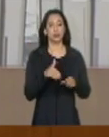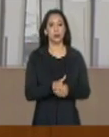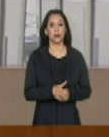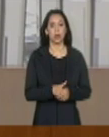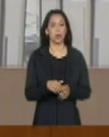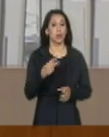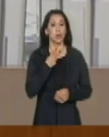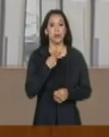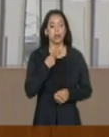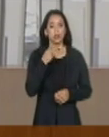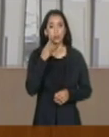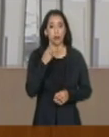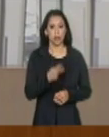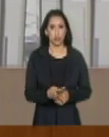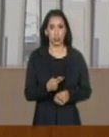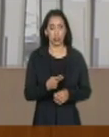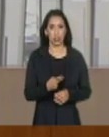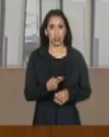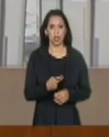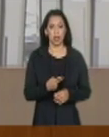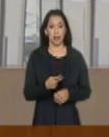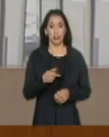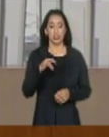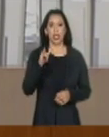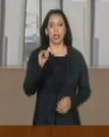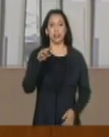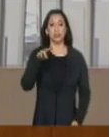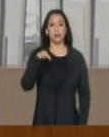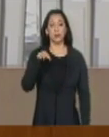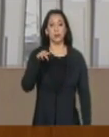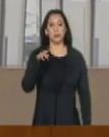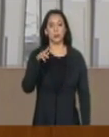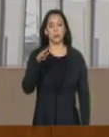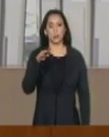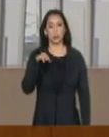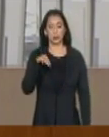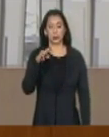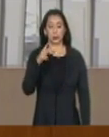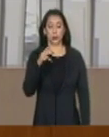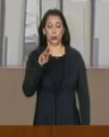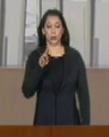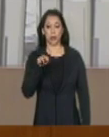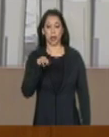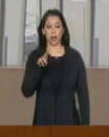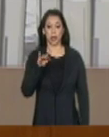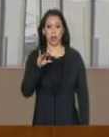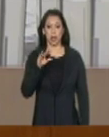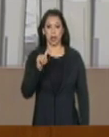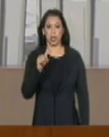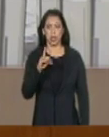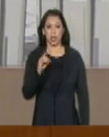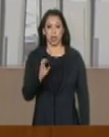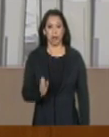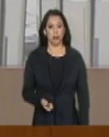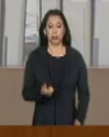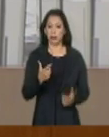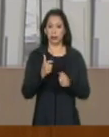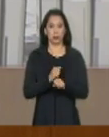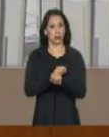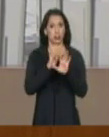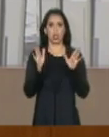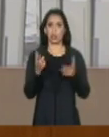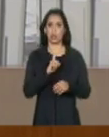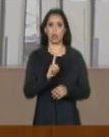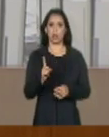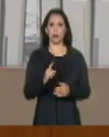pode falar que há impunidade nos tribunais superiores ou nesse Supremo Tribunal Federal. Não. É disso que eu estou tratando. Não, claro que não. Então